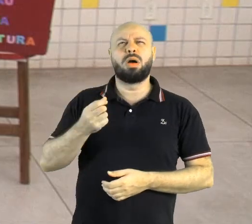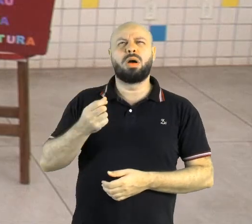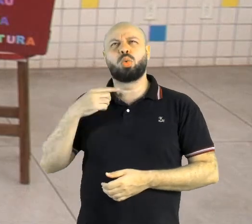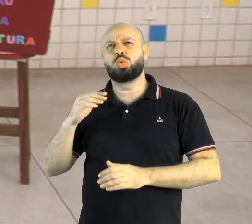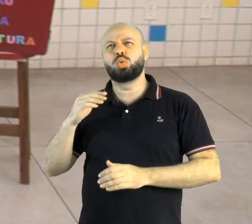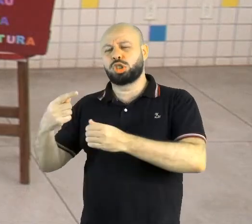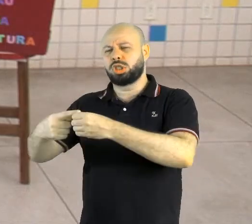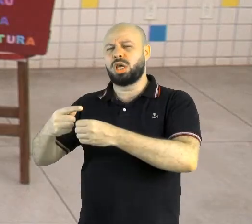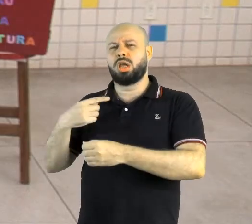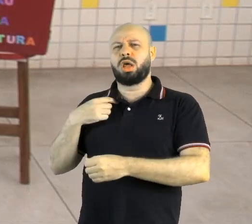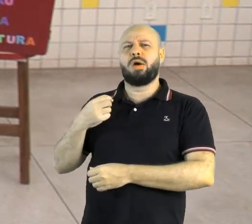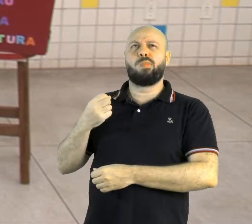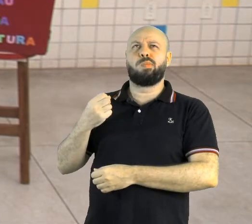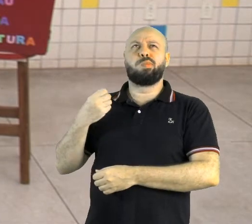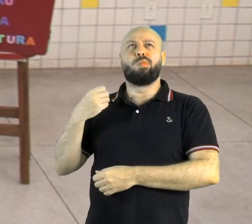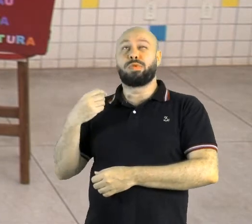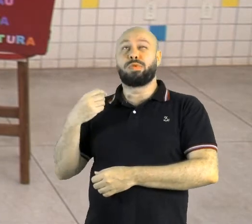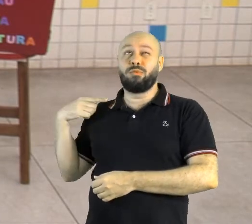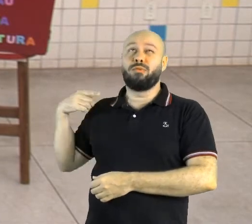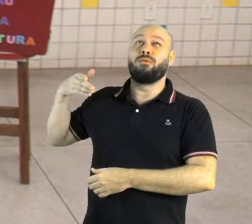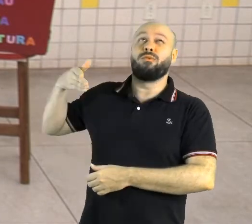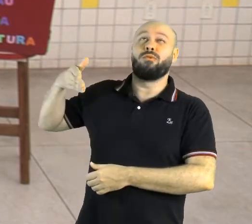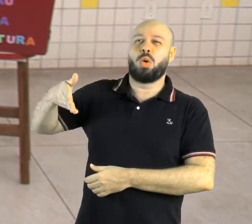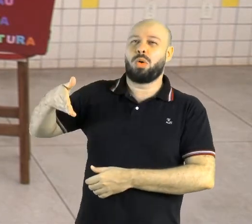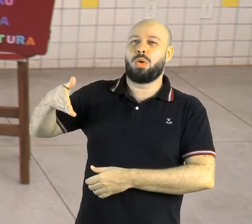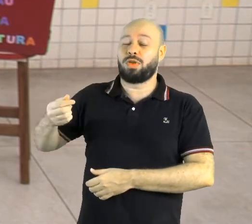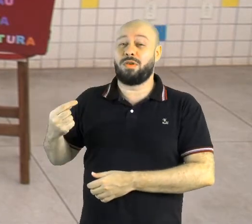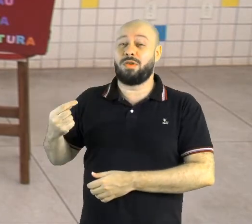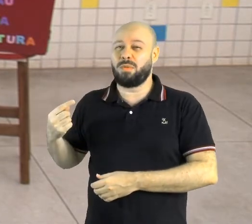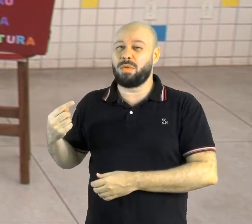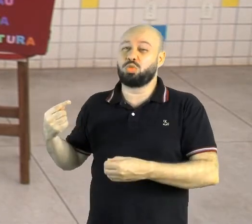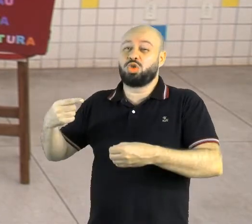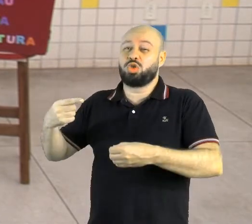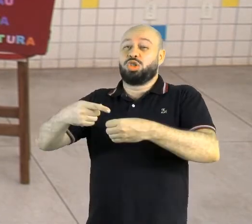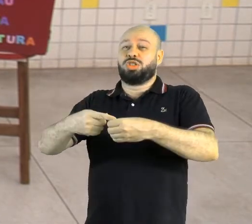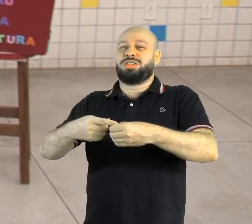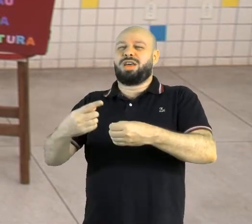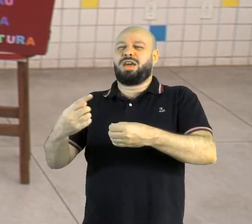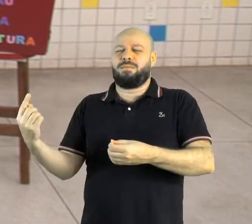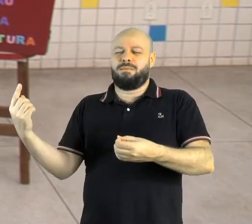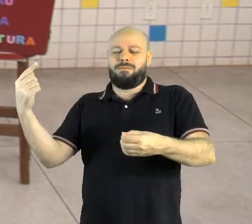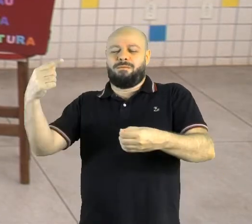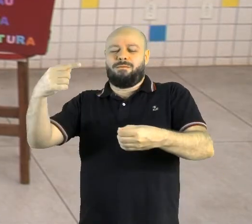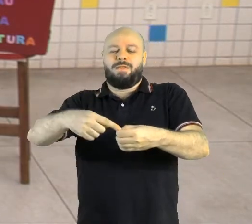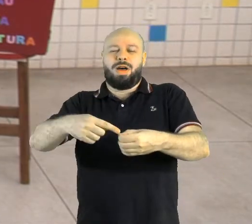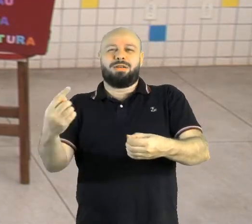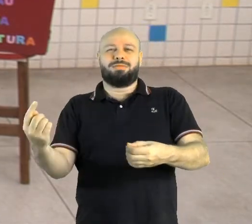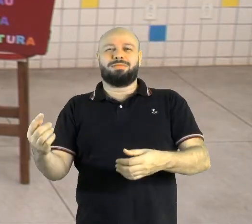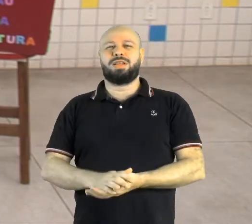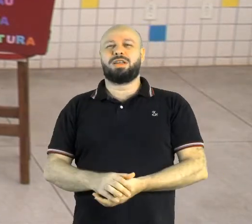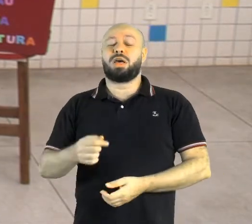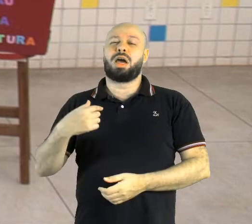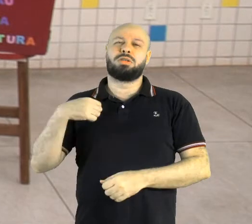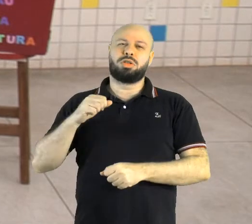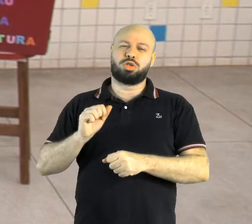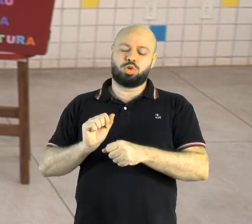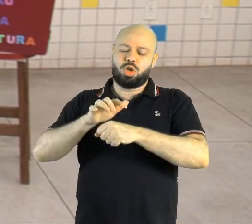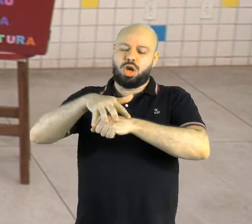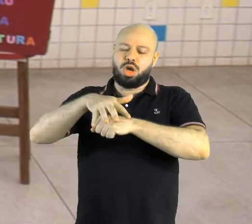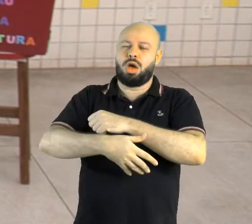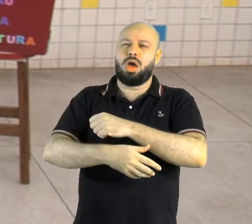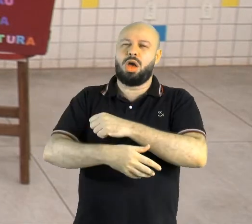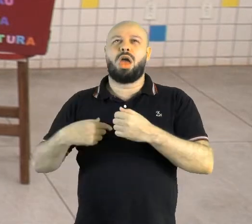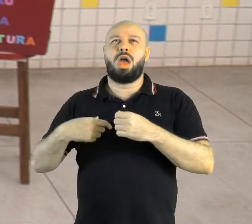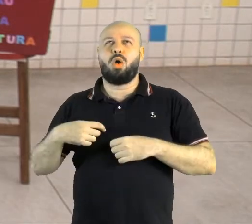cidade, eu escalei uma montanha, eu tomei um banho no rio e fui até a cachoeira, então sempre no